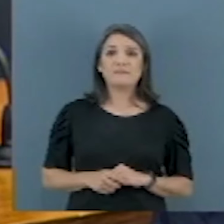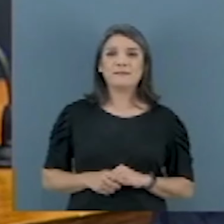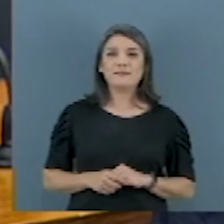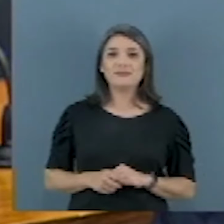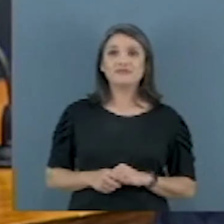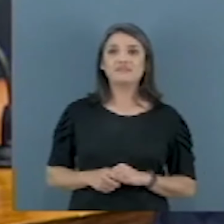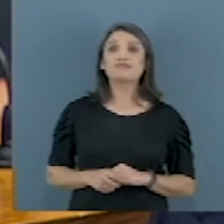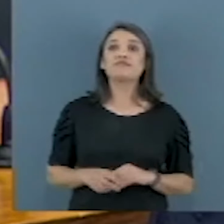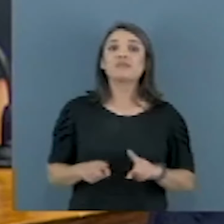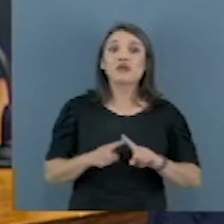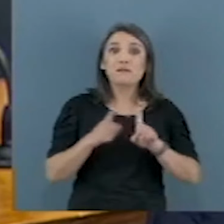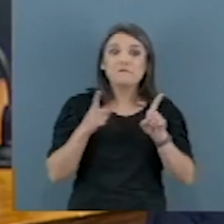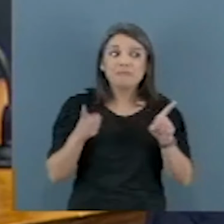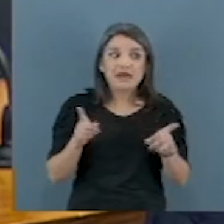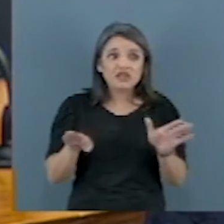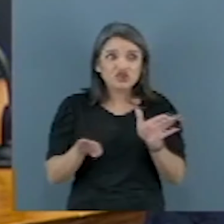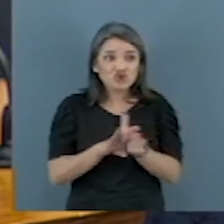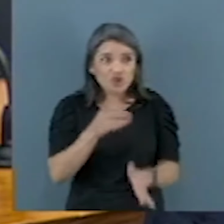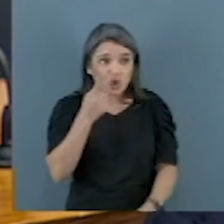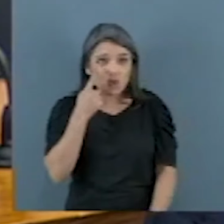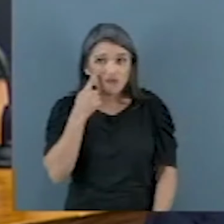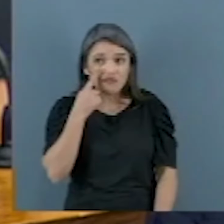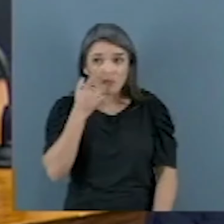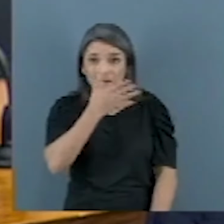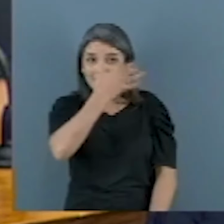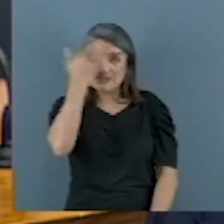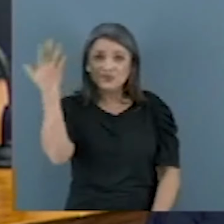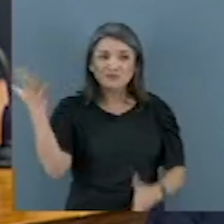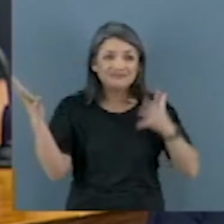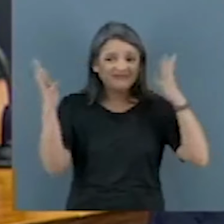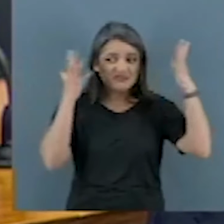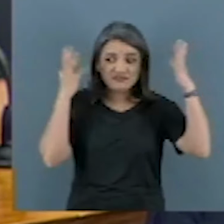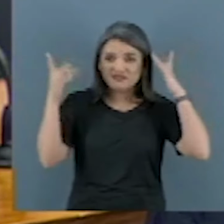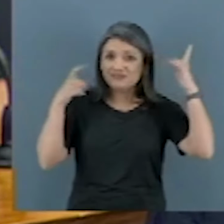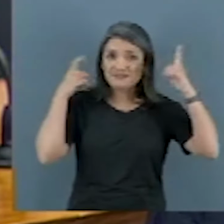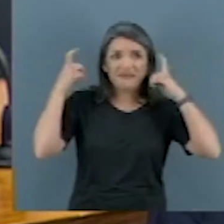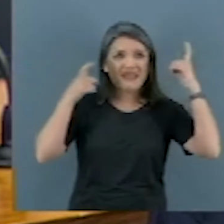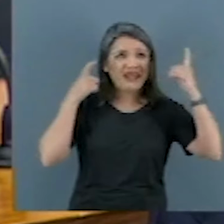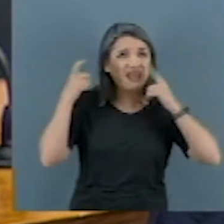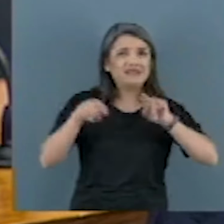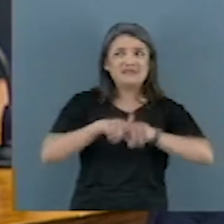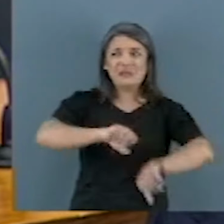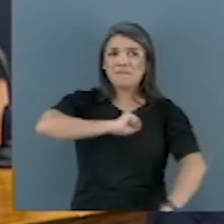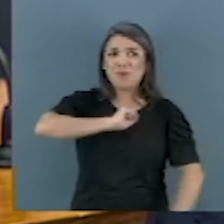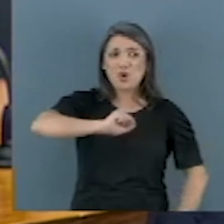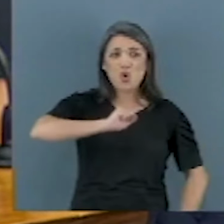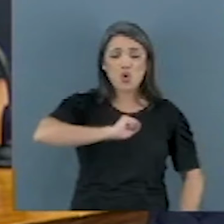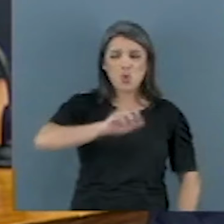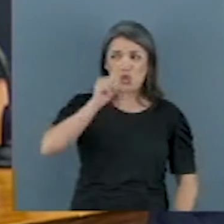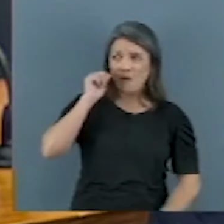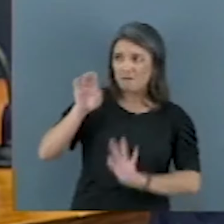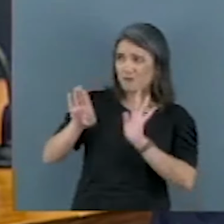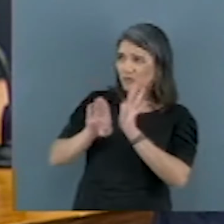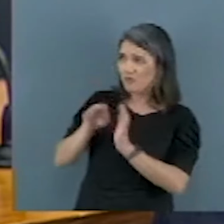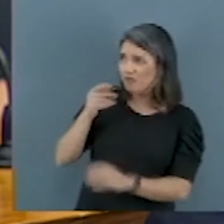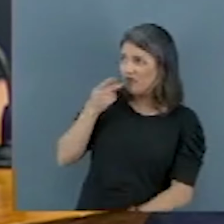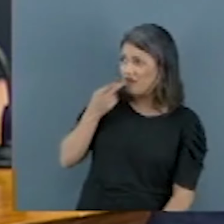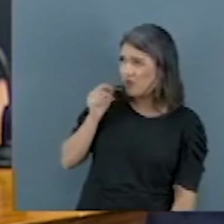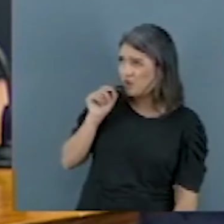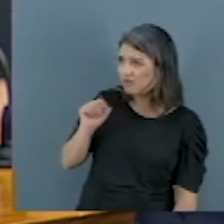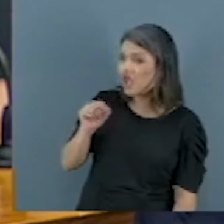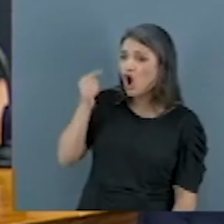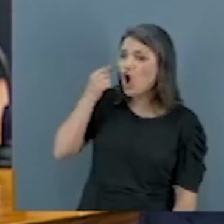E o desespero era tão grande das pessoas, e as pessoas estavam assim, revoltadas. E uma senhorinha chegou para o Valdez e disse: olha, nós